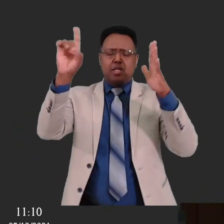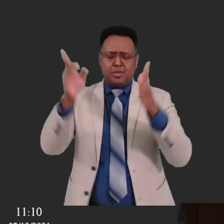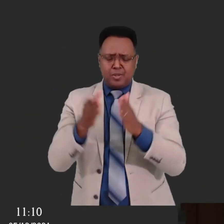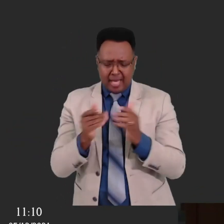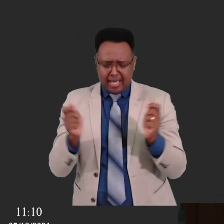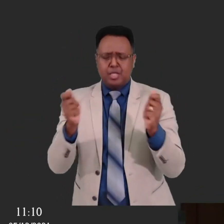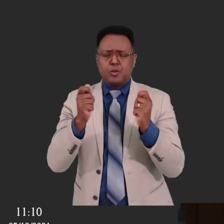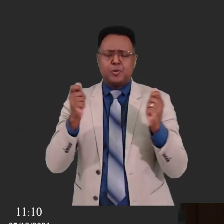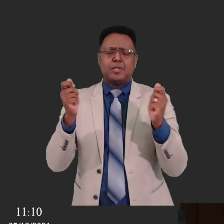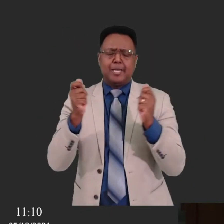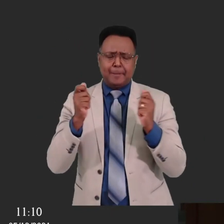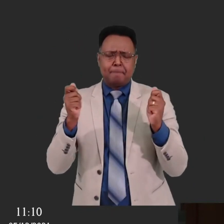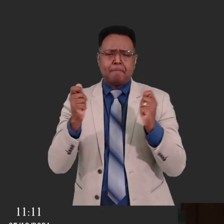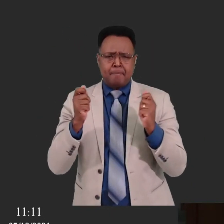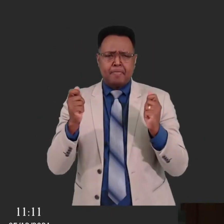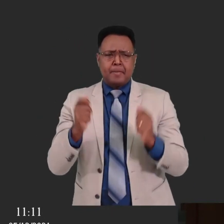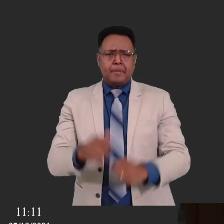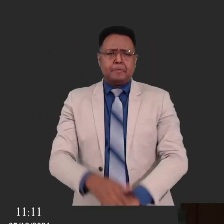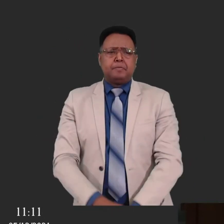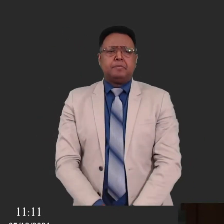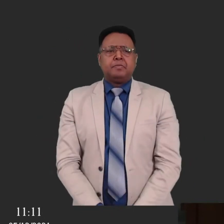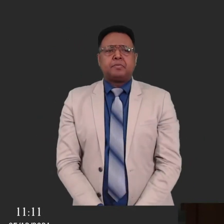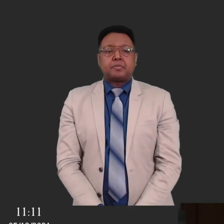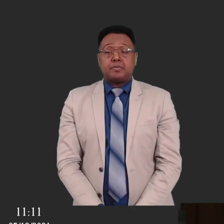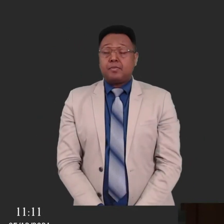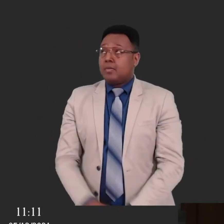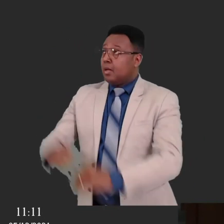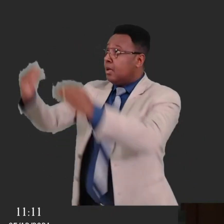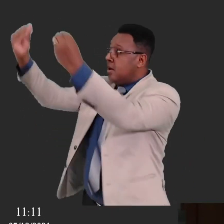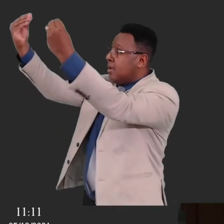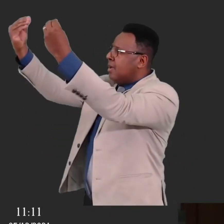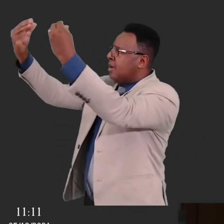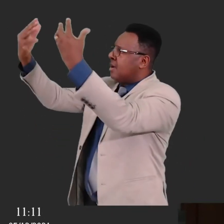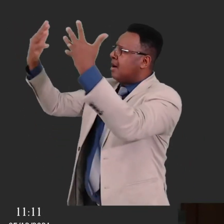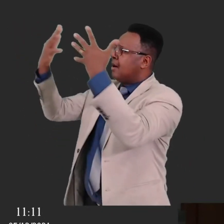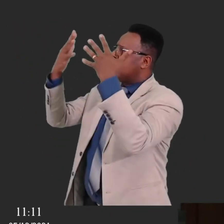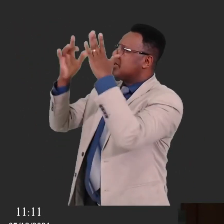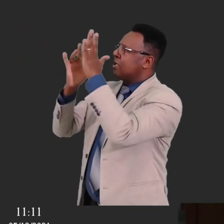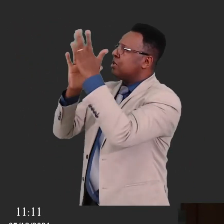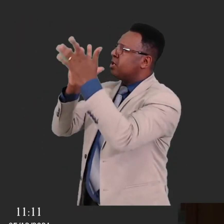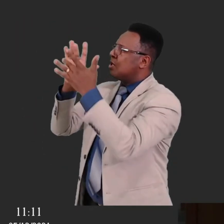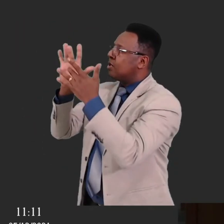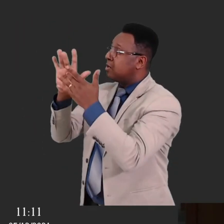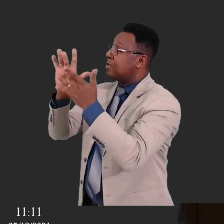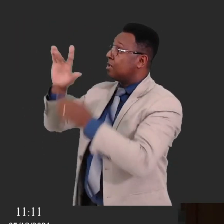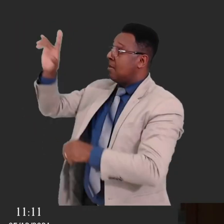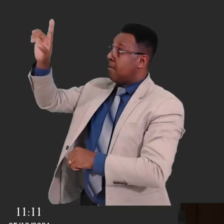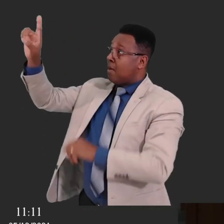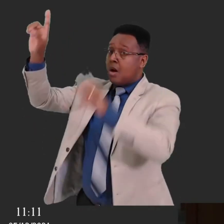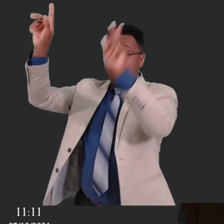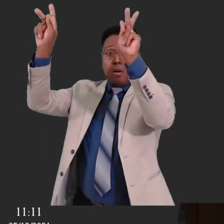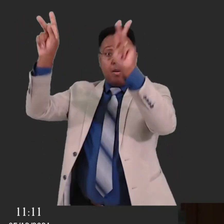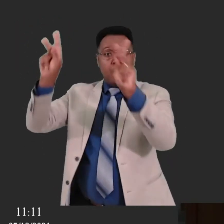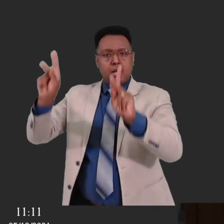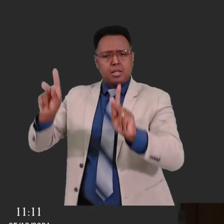Jesus. Aleluia. A graça do Senhor Jesus, a santa paz de Deus,